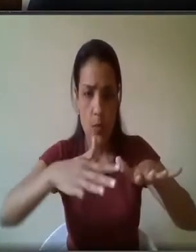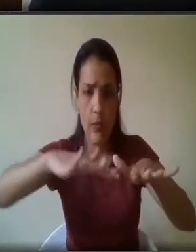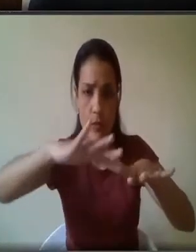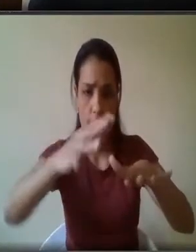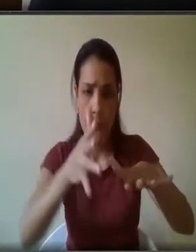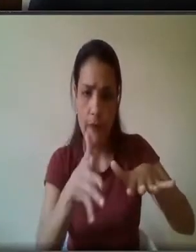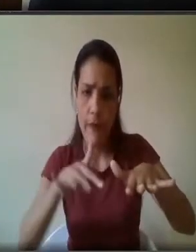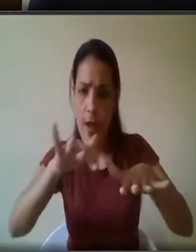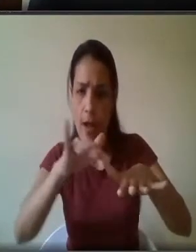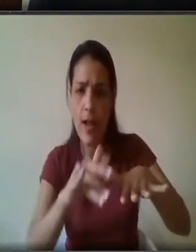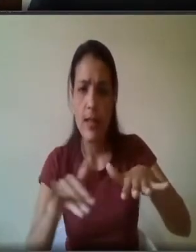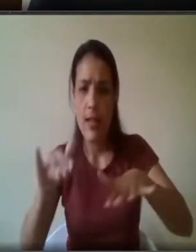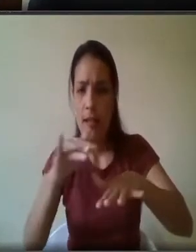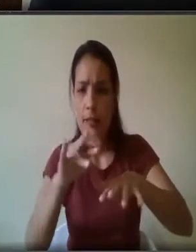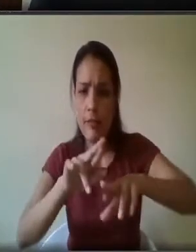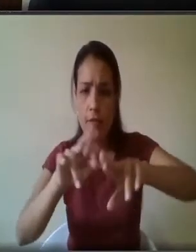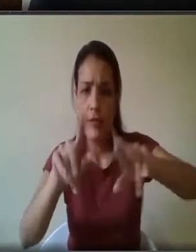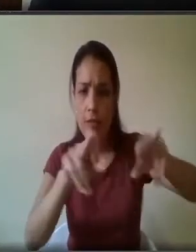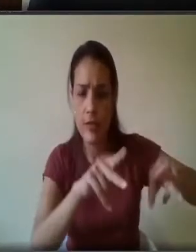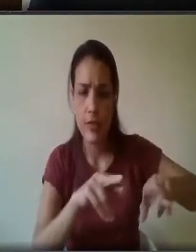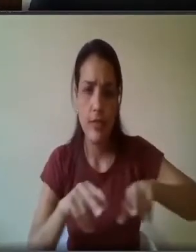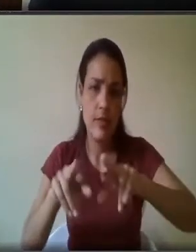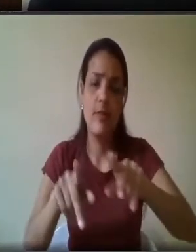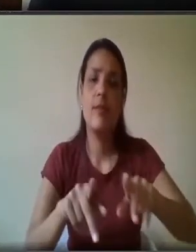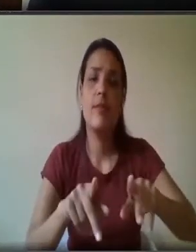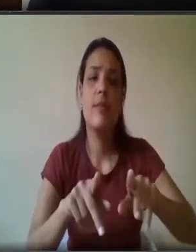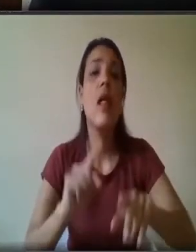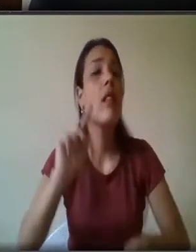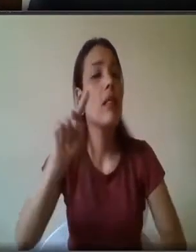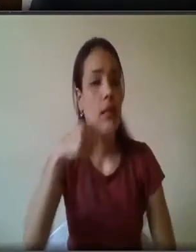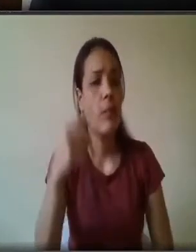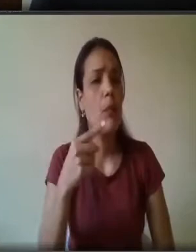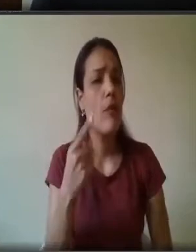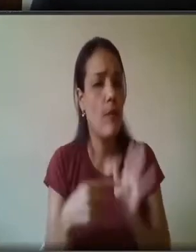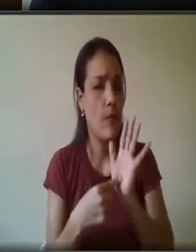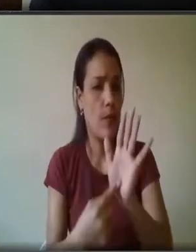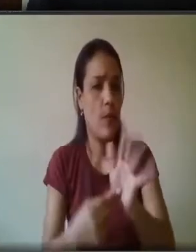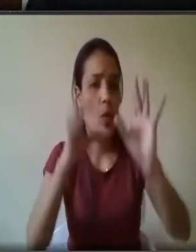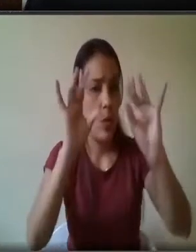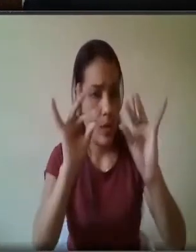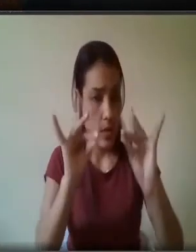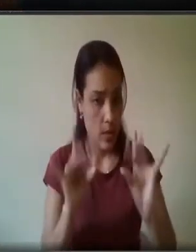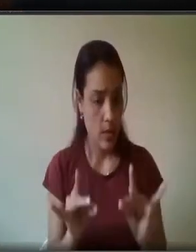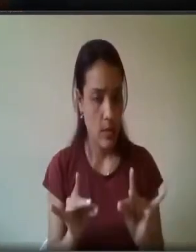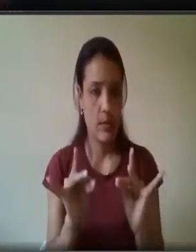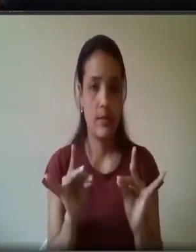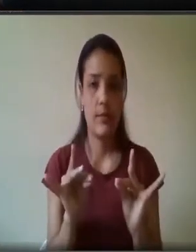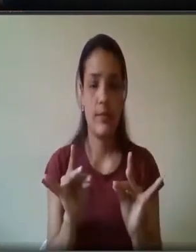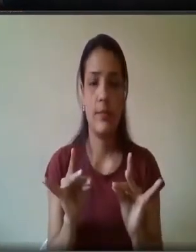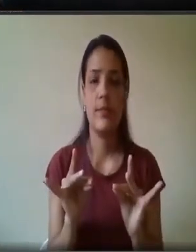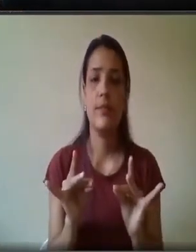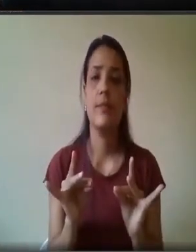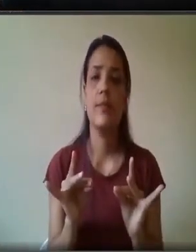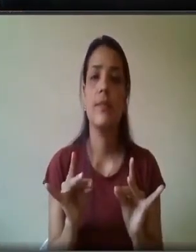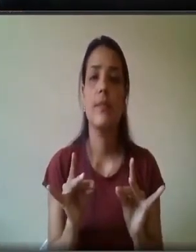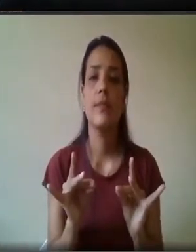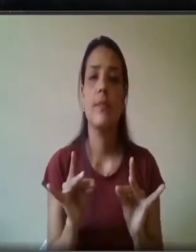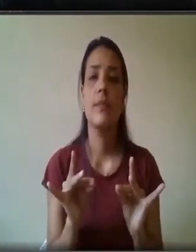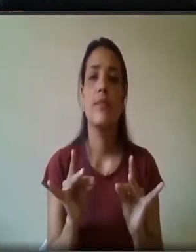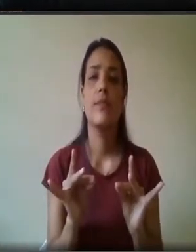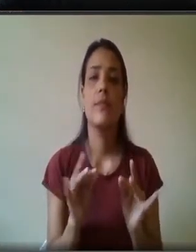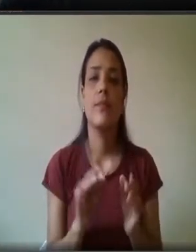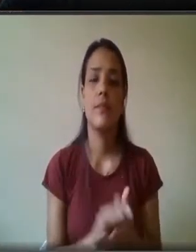a orogênese, essa a gente vai ver com maior detalhe aqui, é justamente a formação dessas